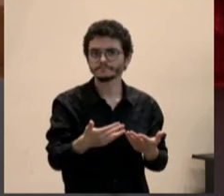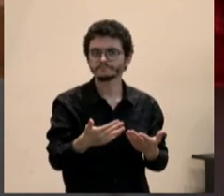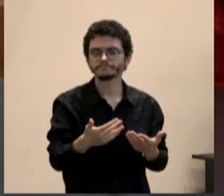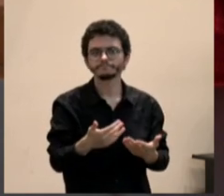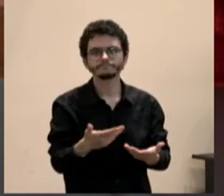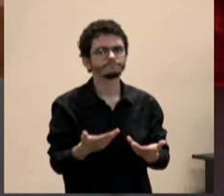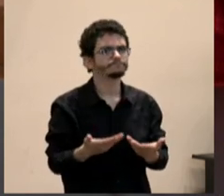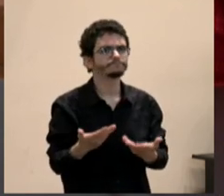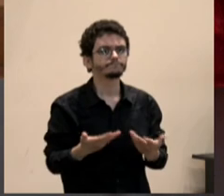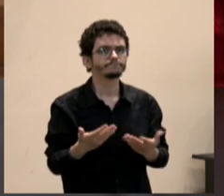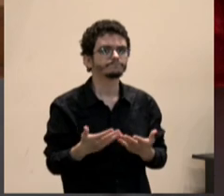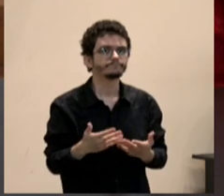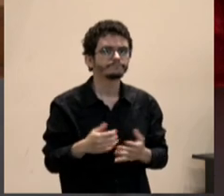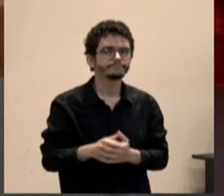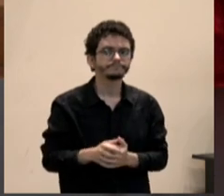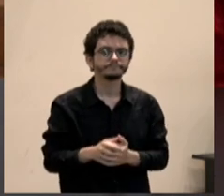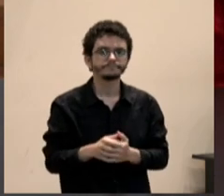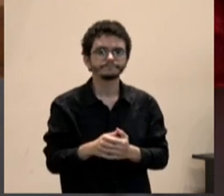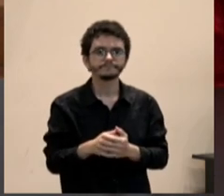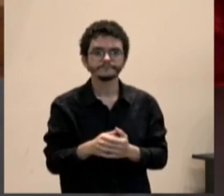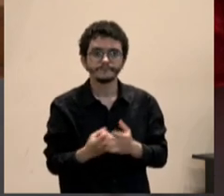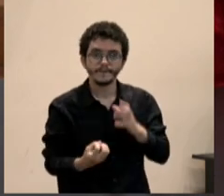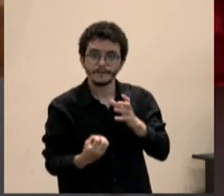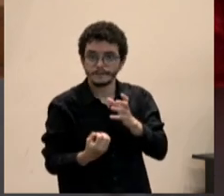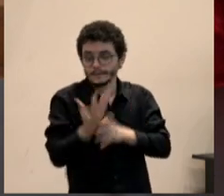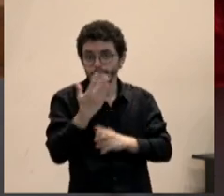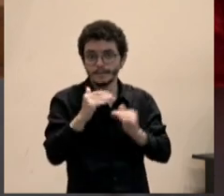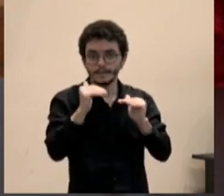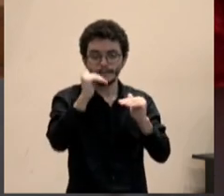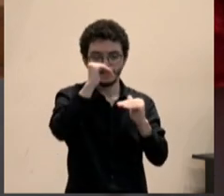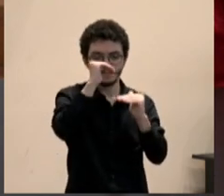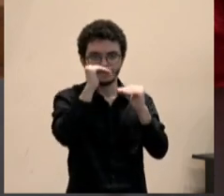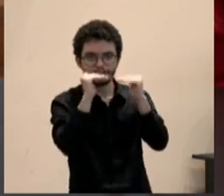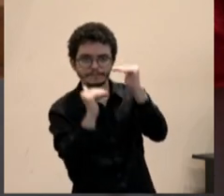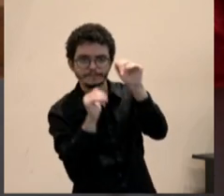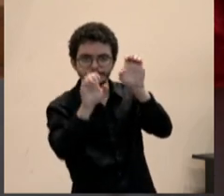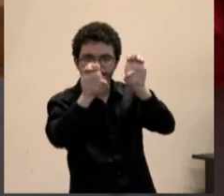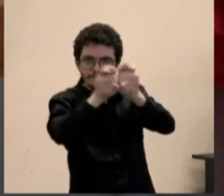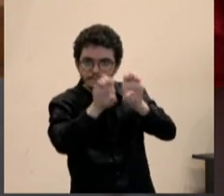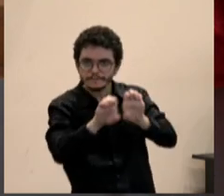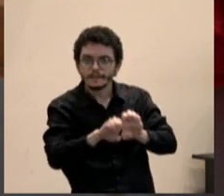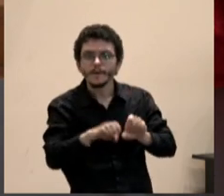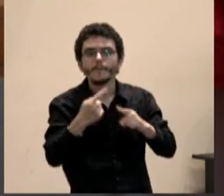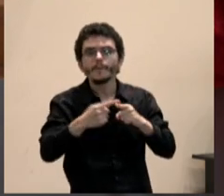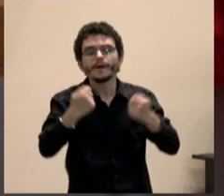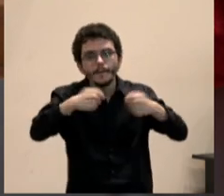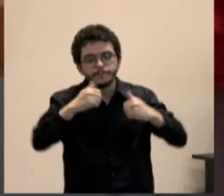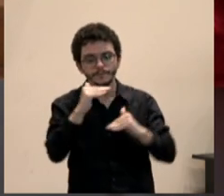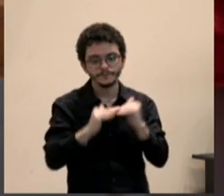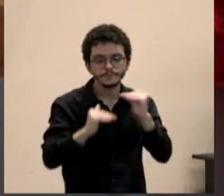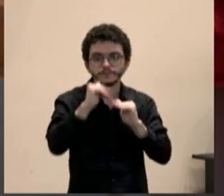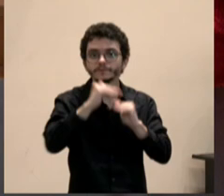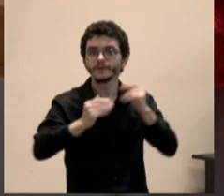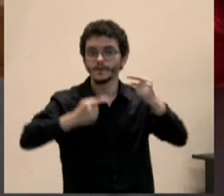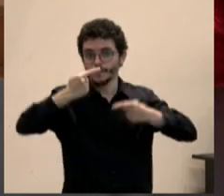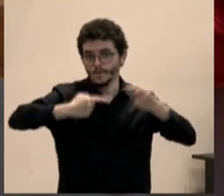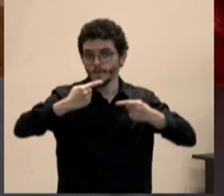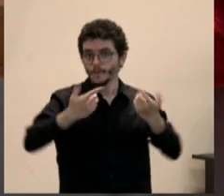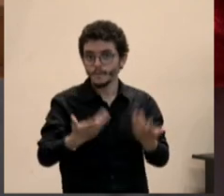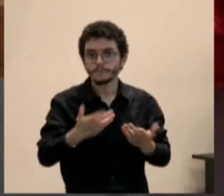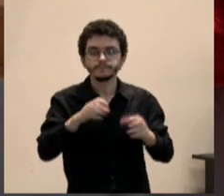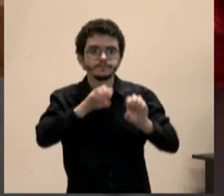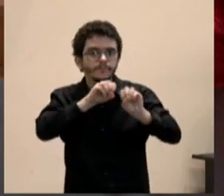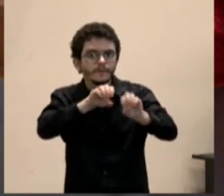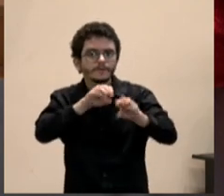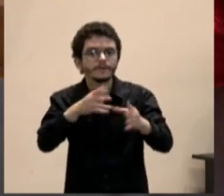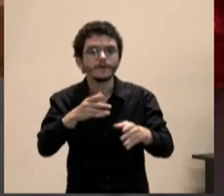causa uma desestruturação, porque nós precisamos uma construção de uma política educacional